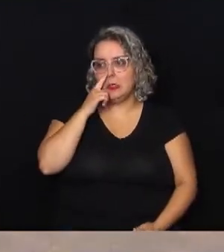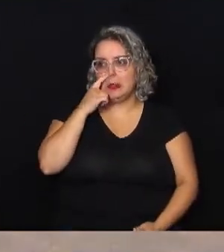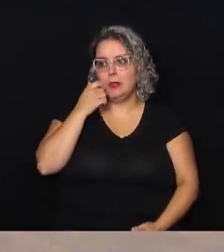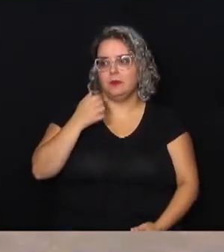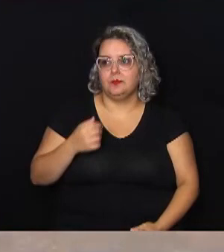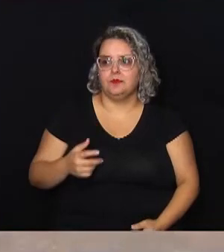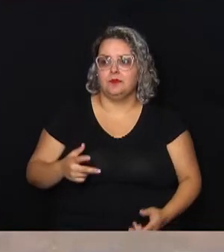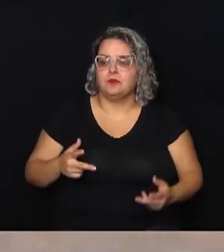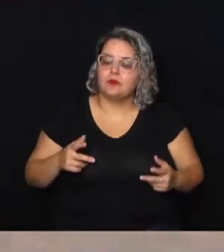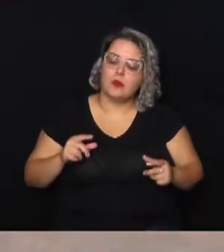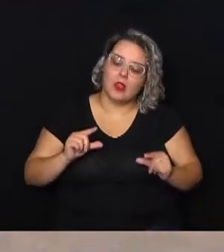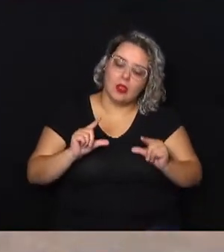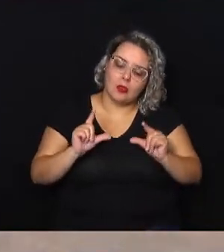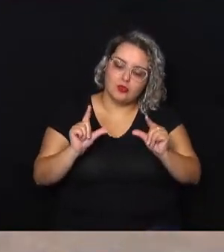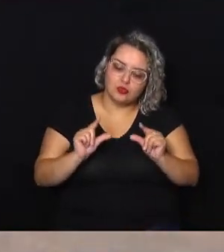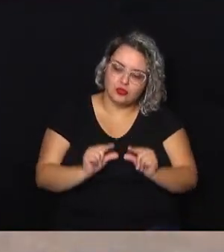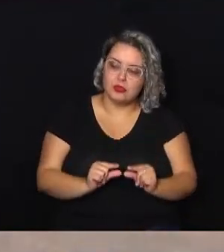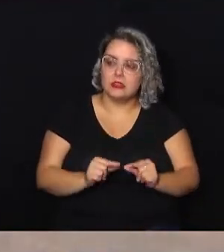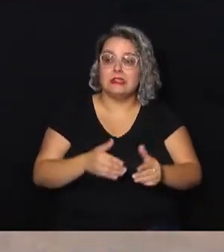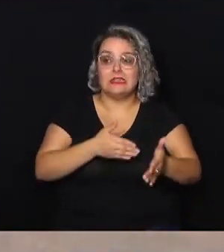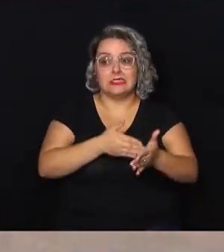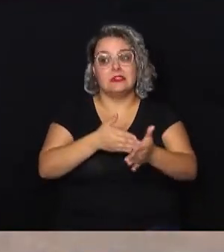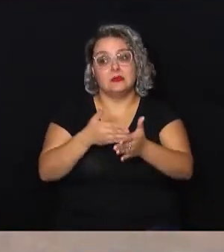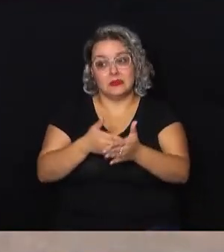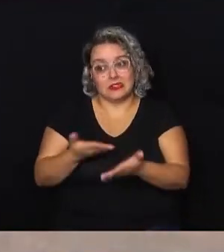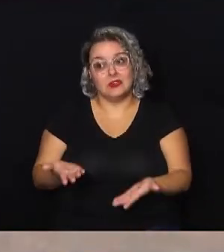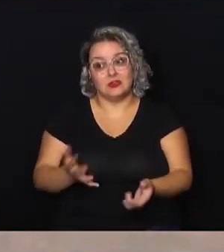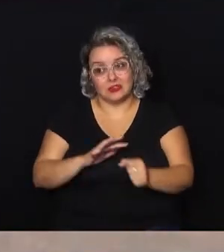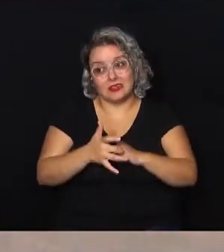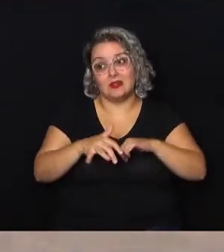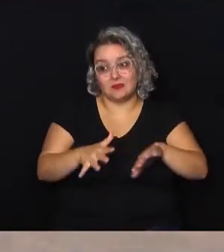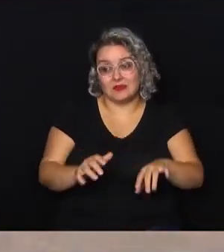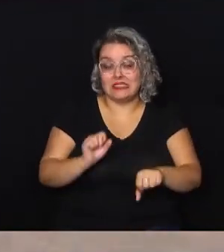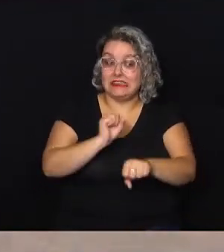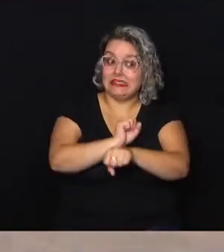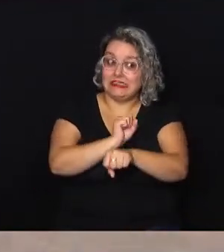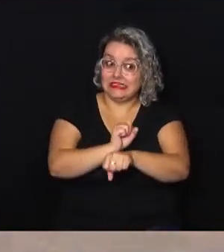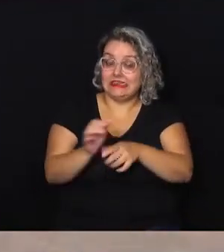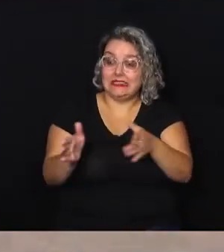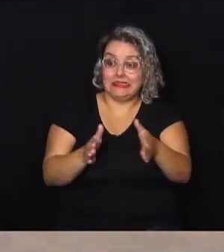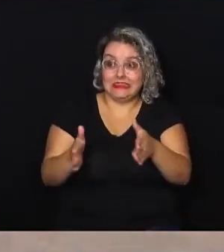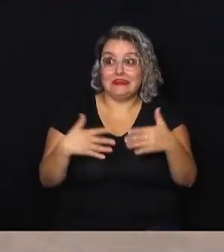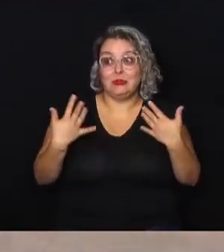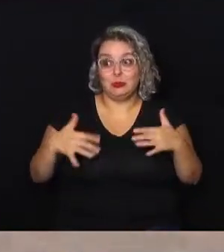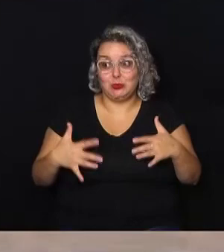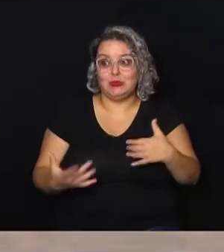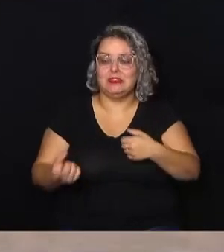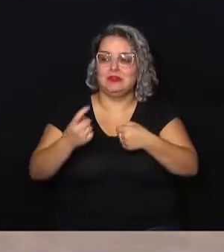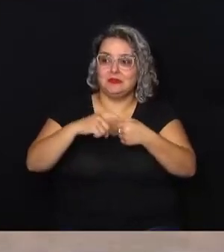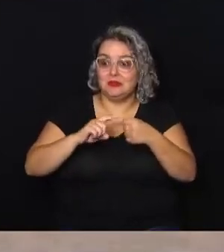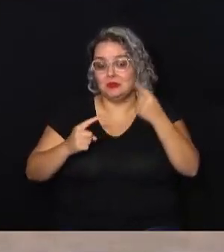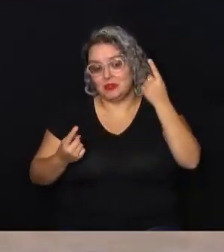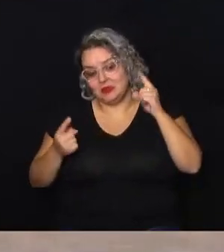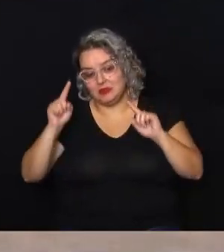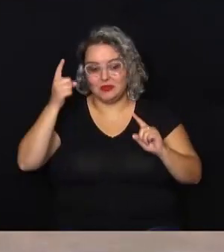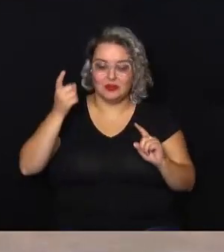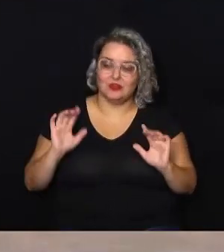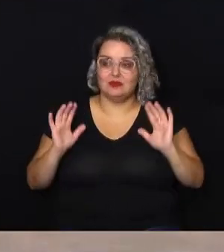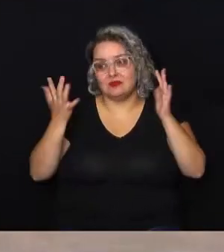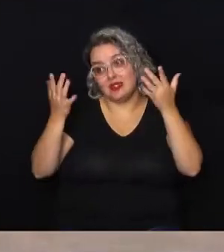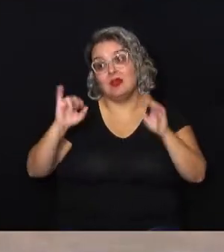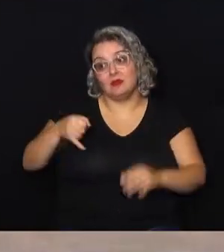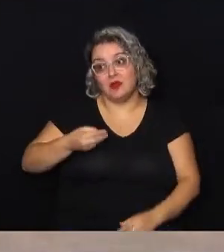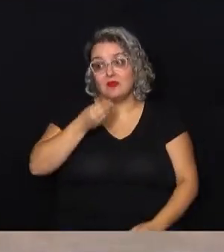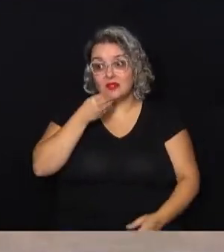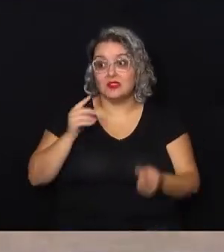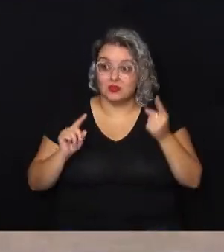cessação das restrições, né? As pessoas estão aguardando esse momento de confraternizar, de aproveitar o